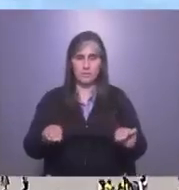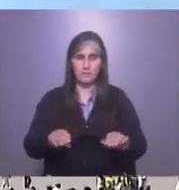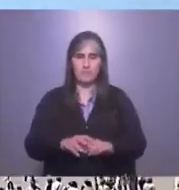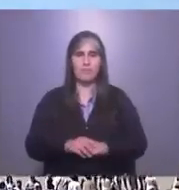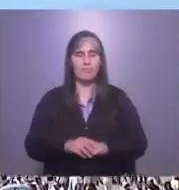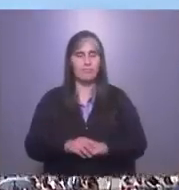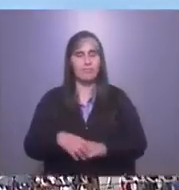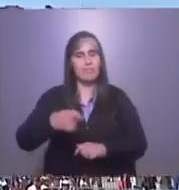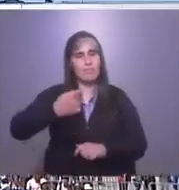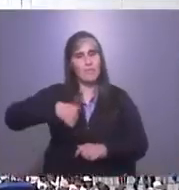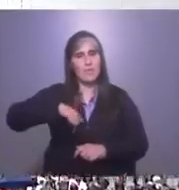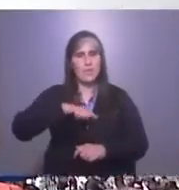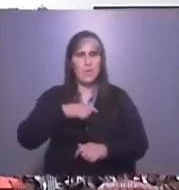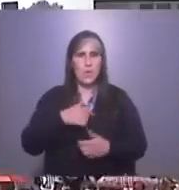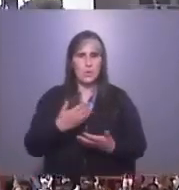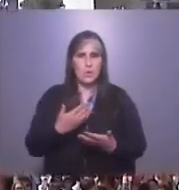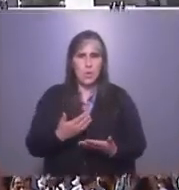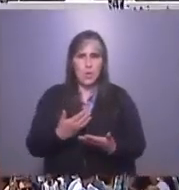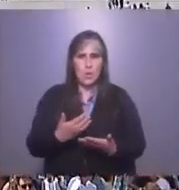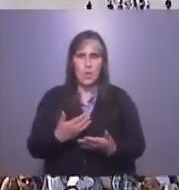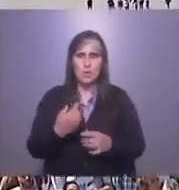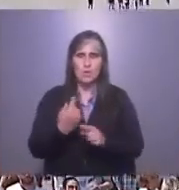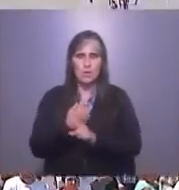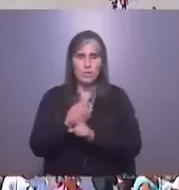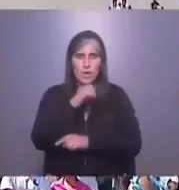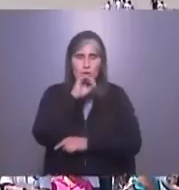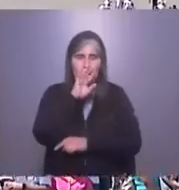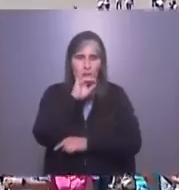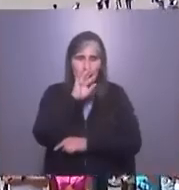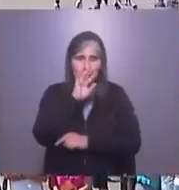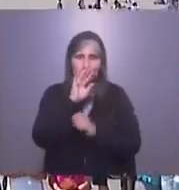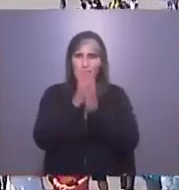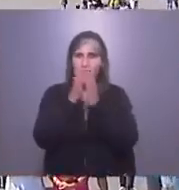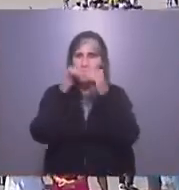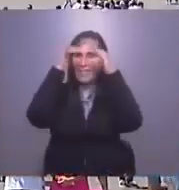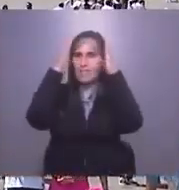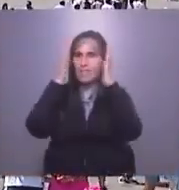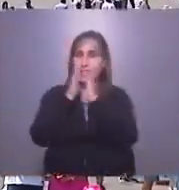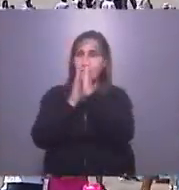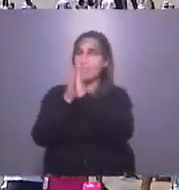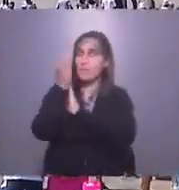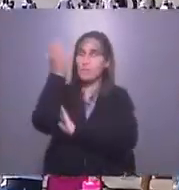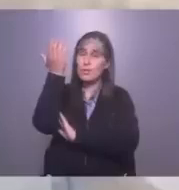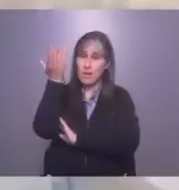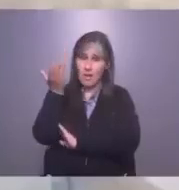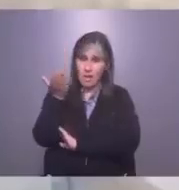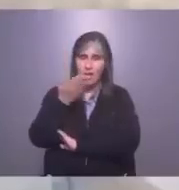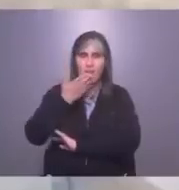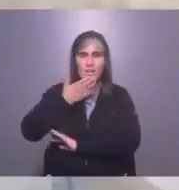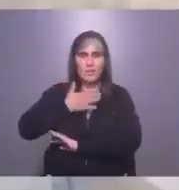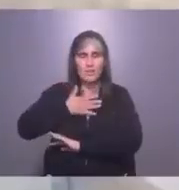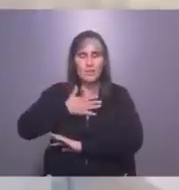Fomos saciados com a torrente das delícias da casa de Deus. Por isso,